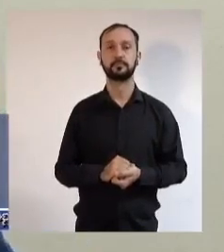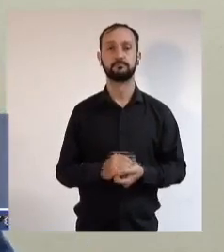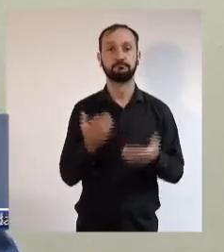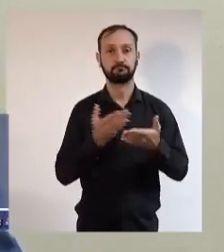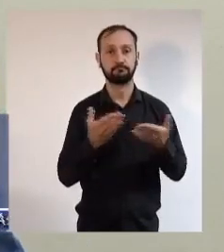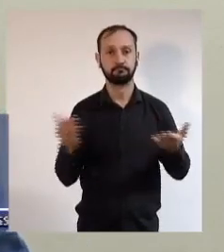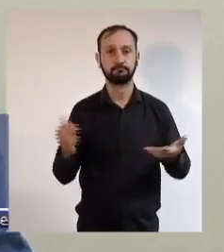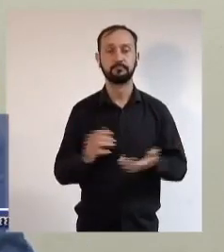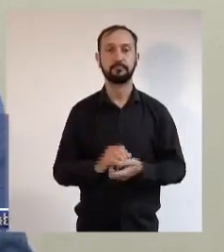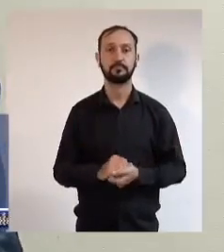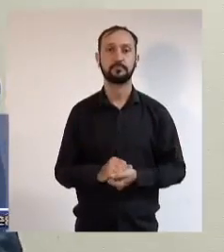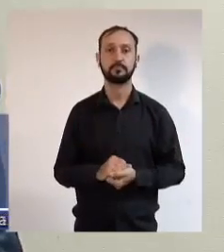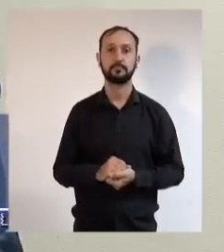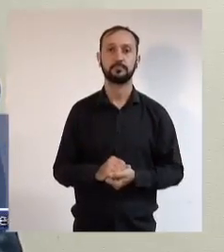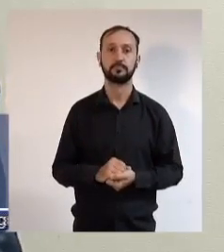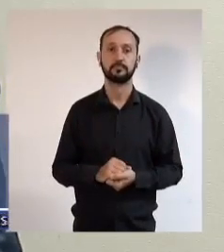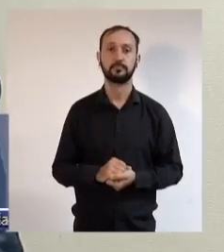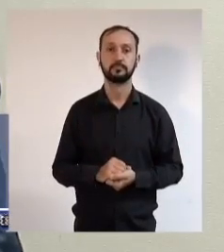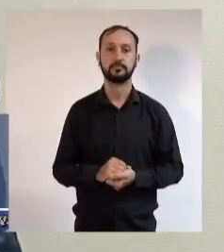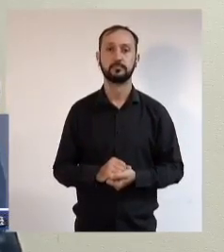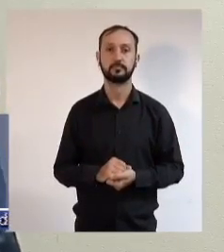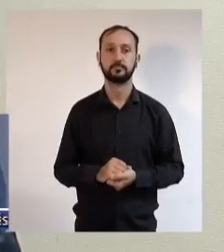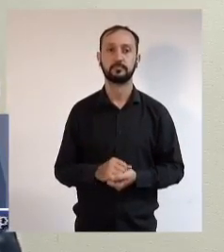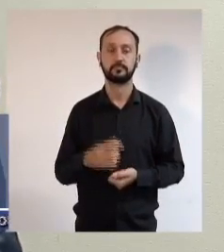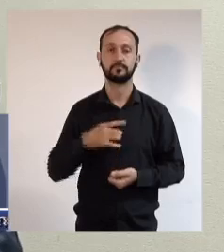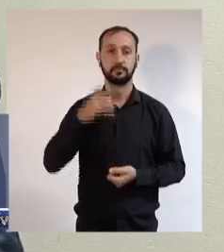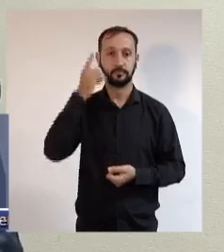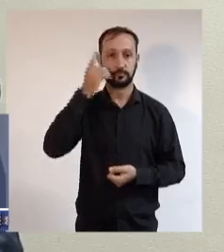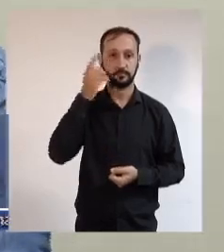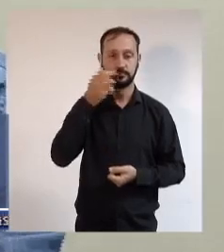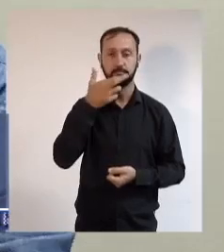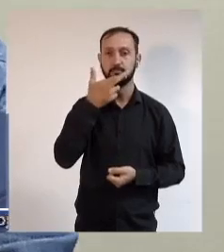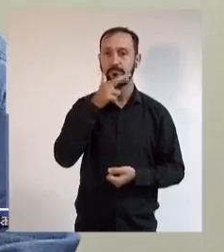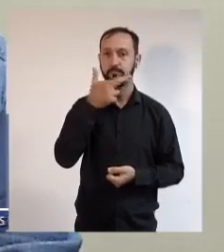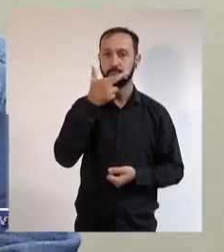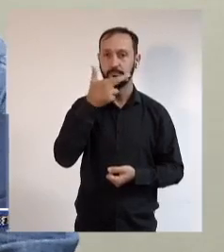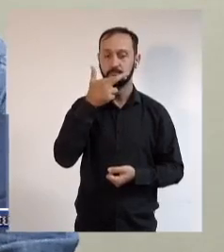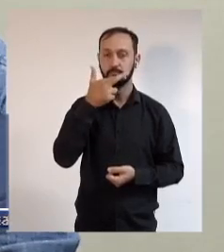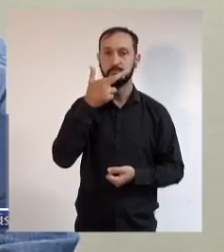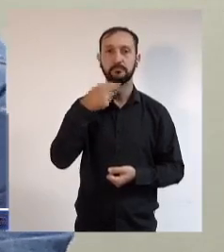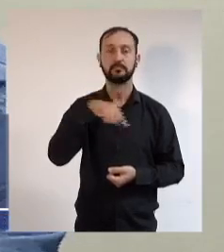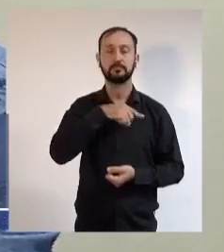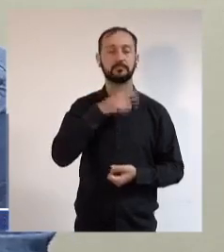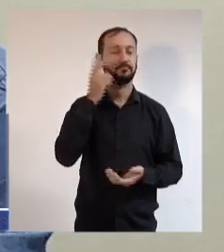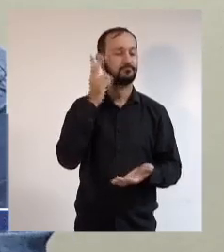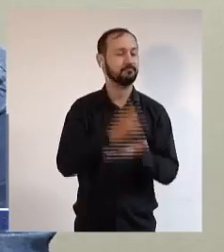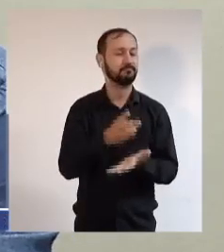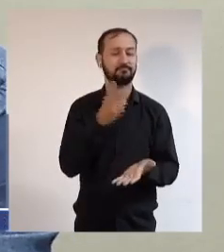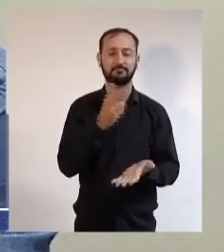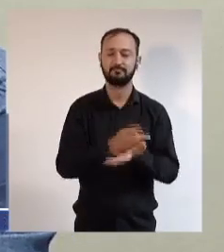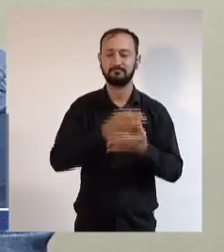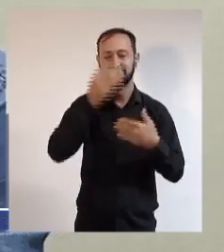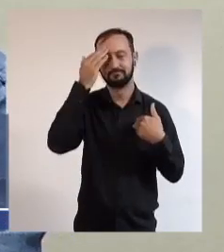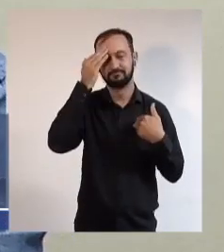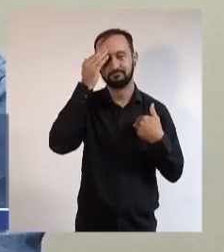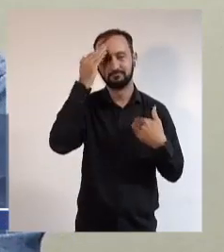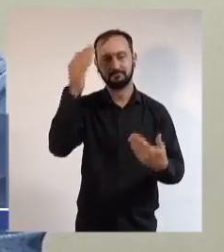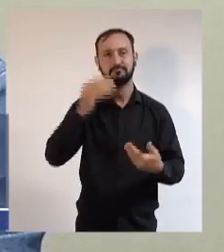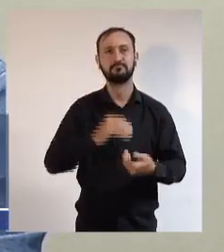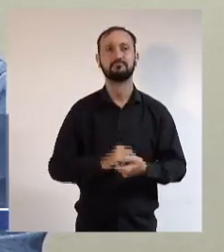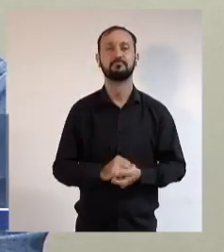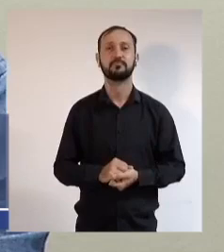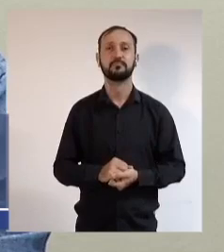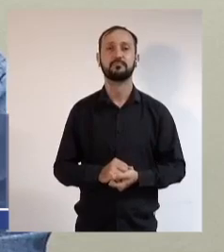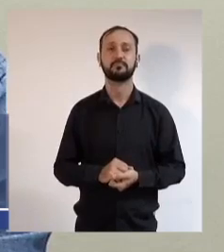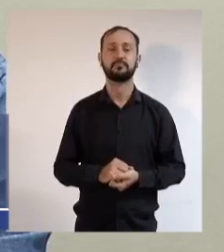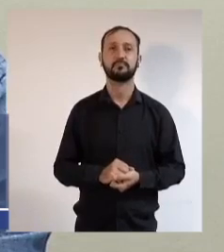senhores deputado renato câmara a nossa eterna gratidão aqui meu nome e em nome